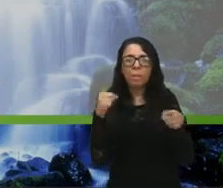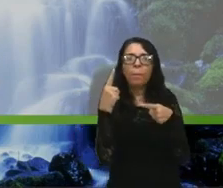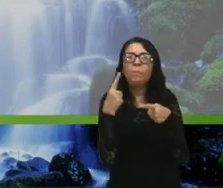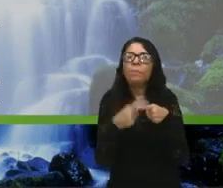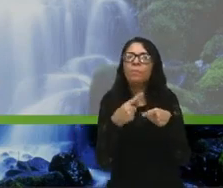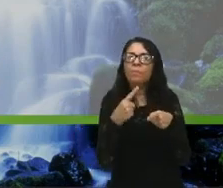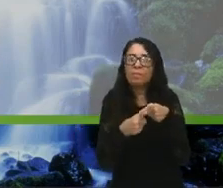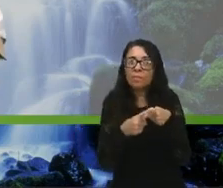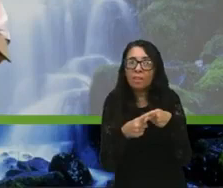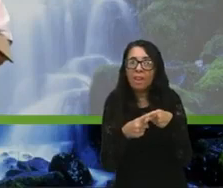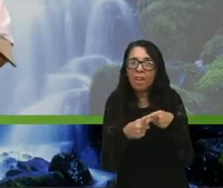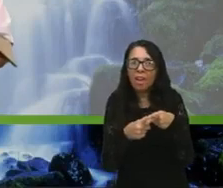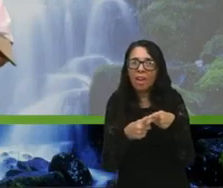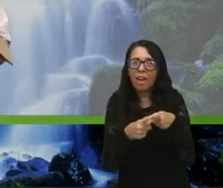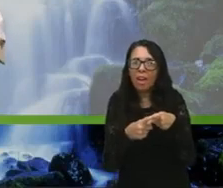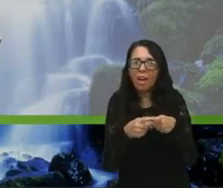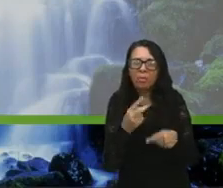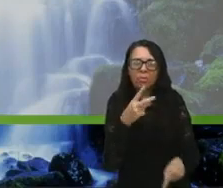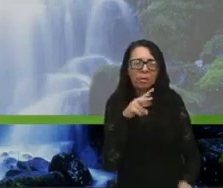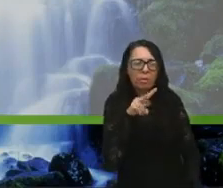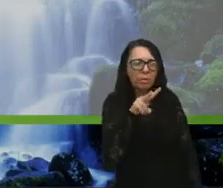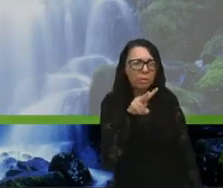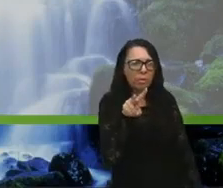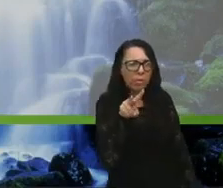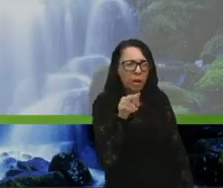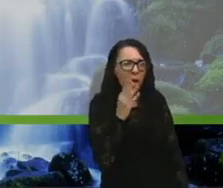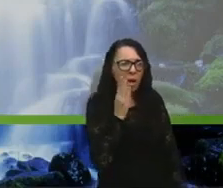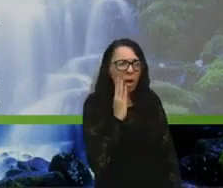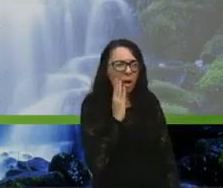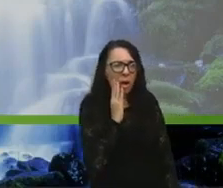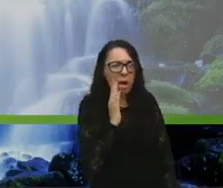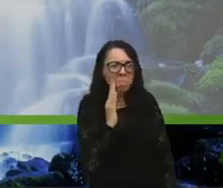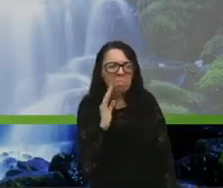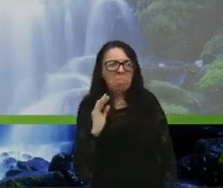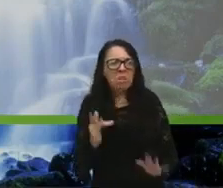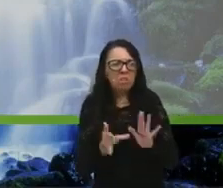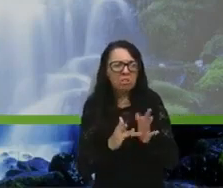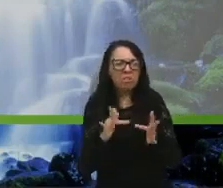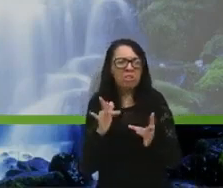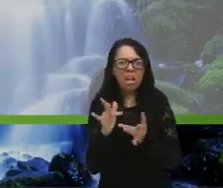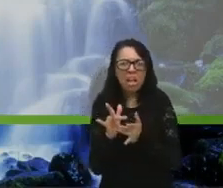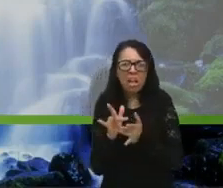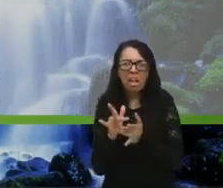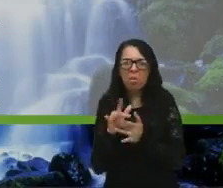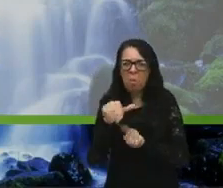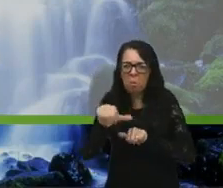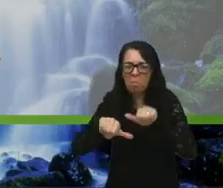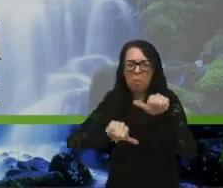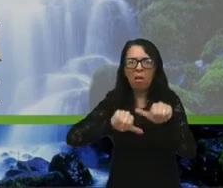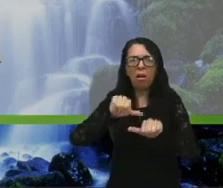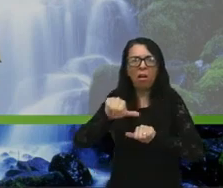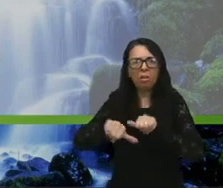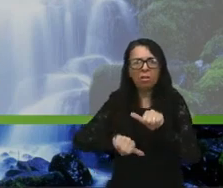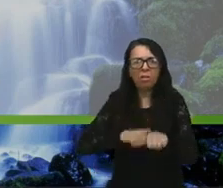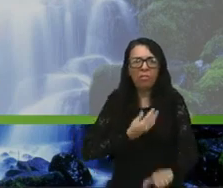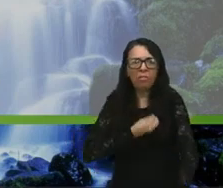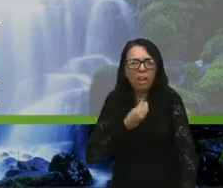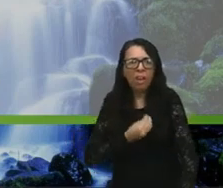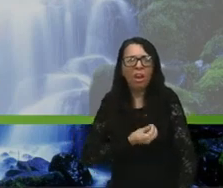A ênfase está no seu caráter transformado. Quando Deus tem o poder de mudar o seu